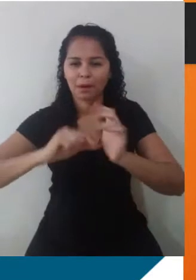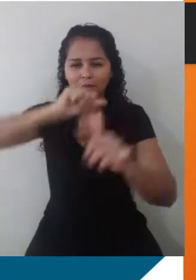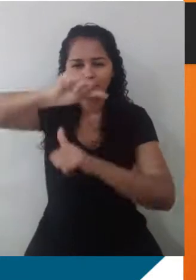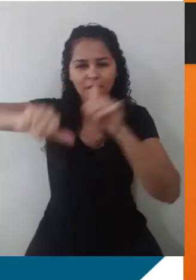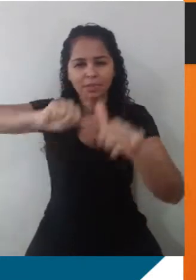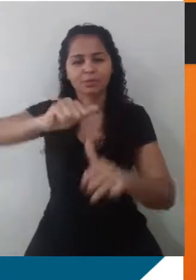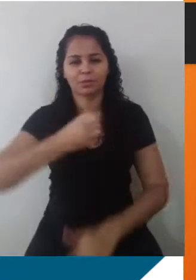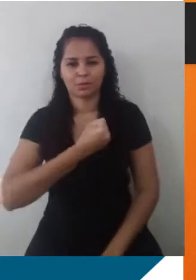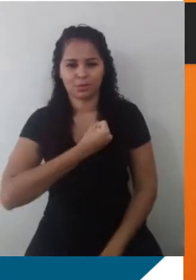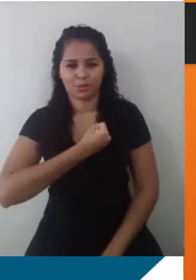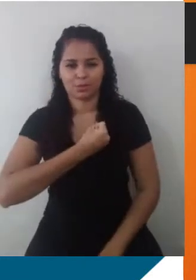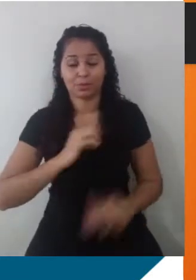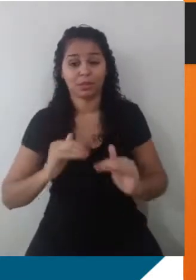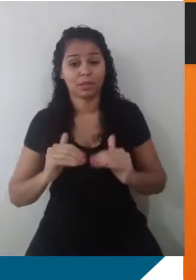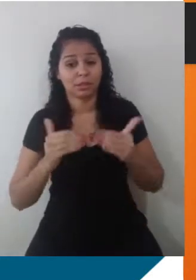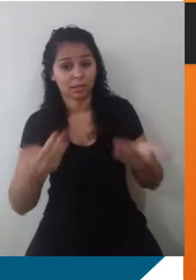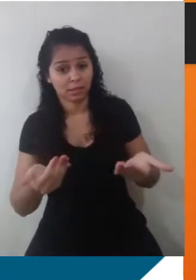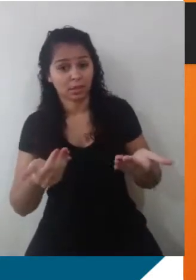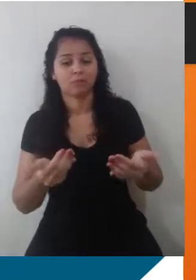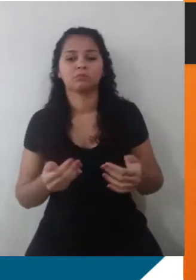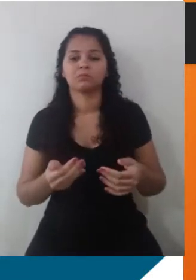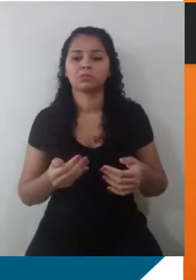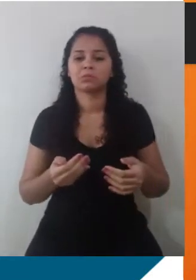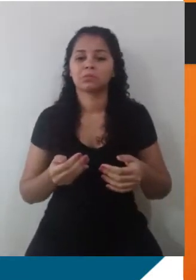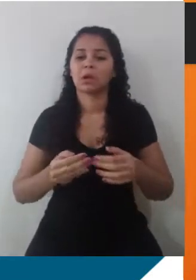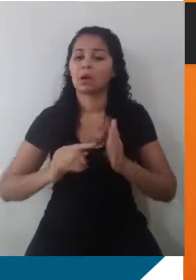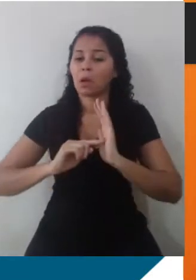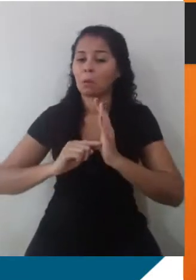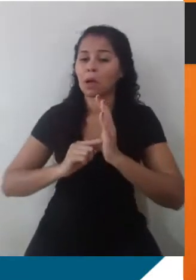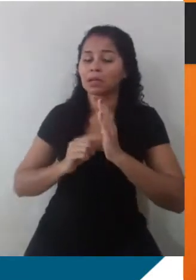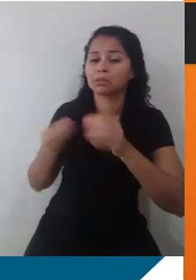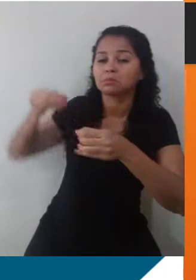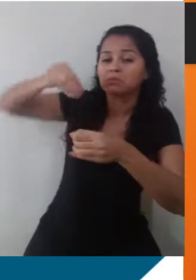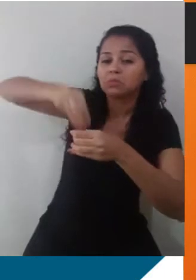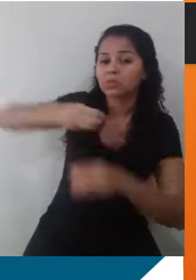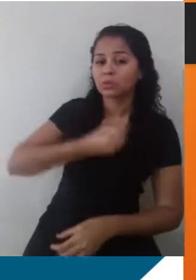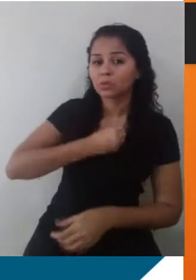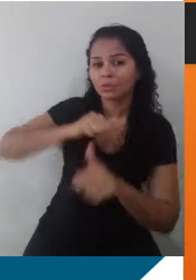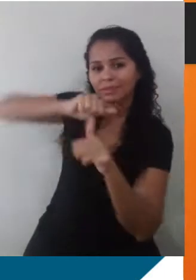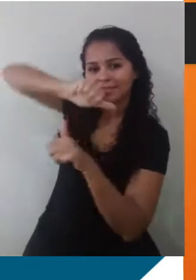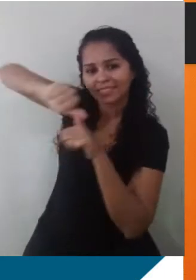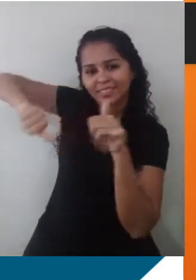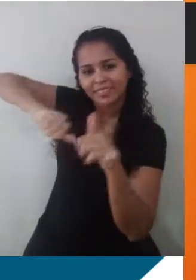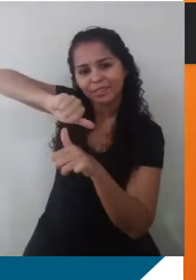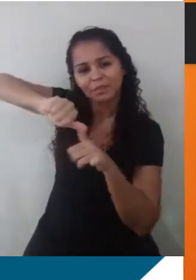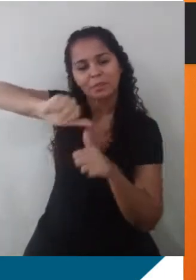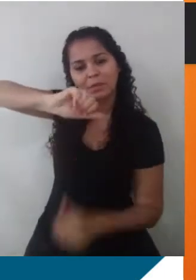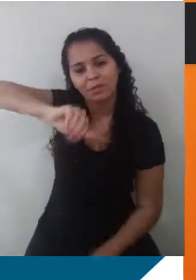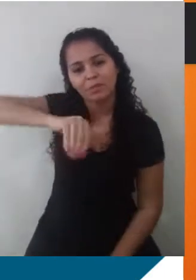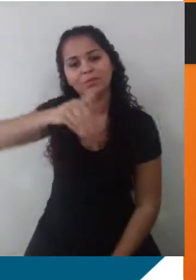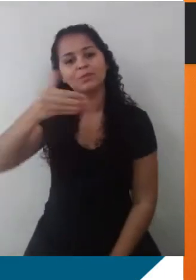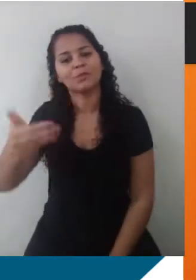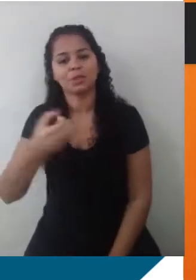transformem números. Então nós vamos dar valores para a entrada, esses valores serão transformados e essa máquina